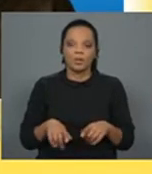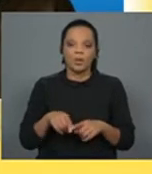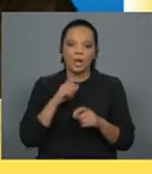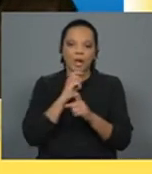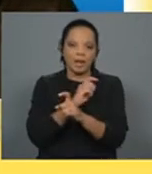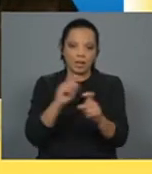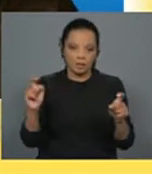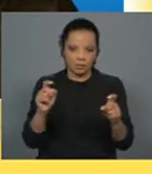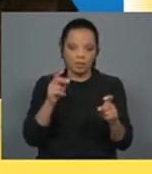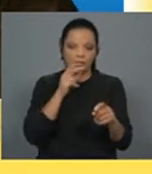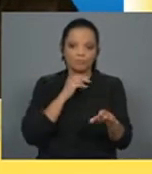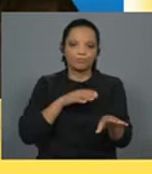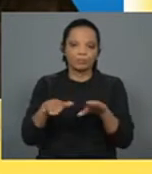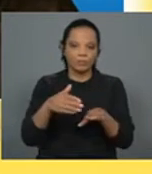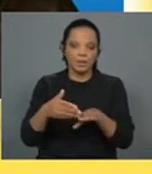precoce.